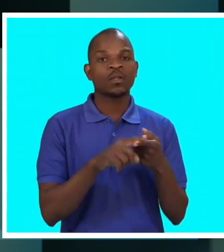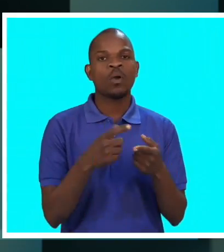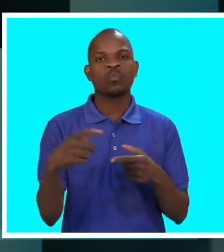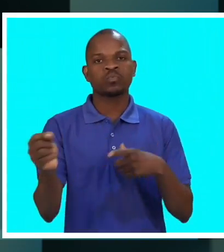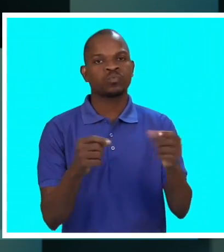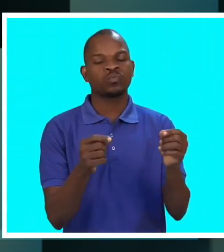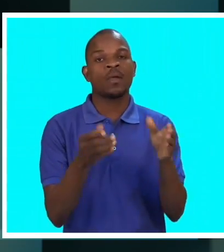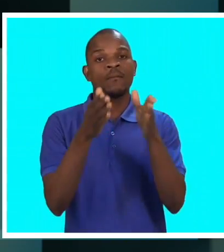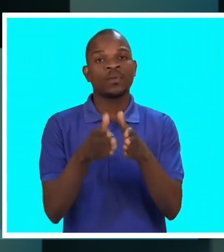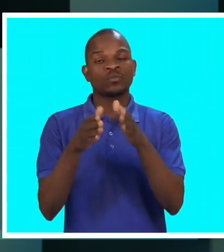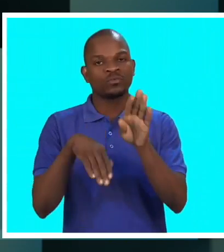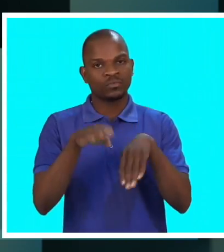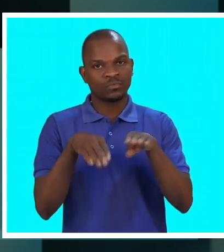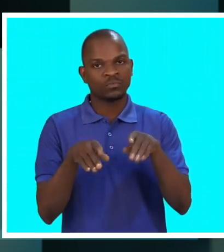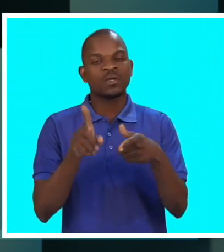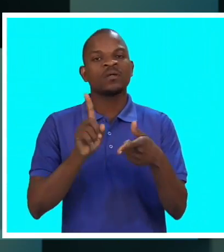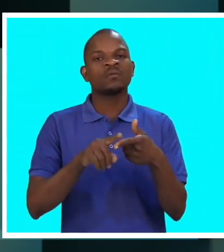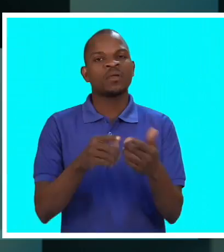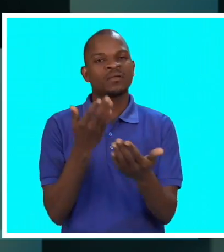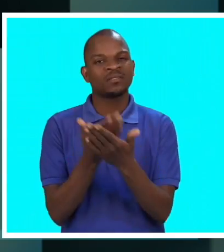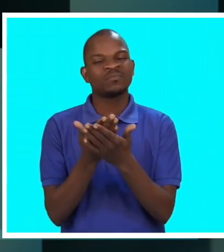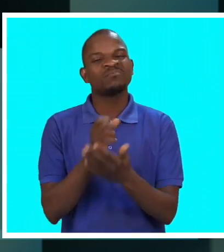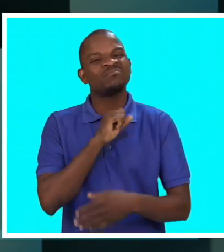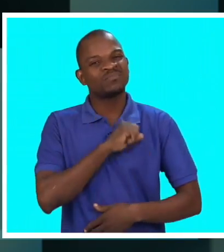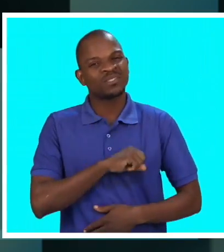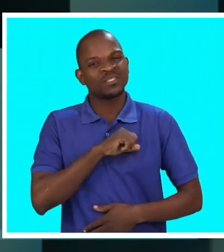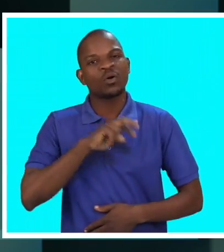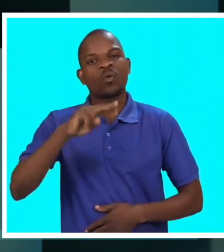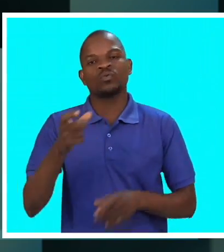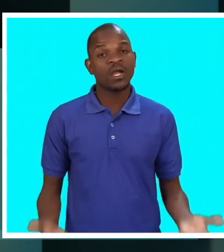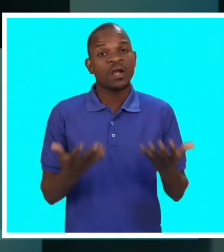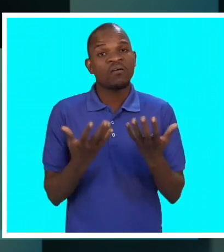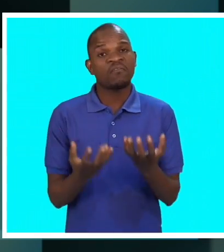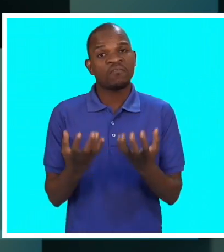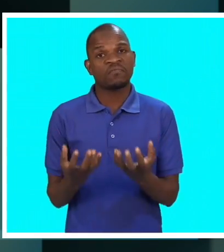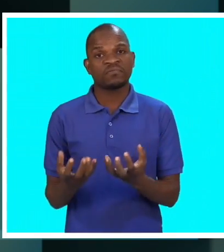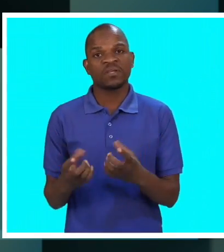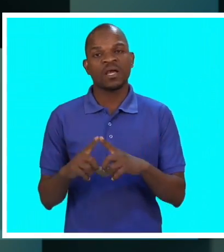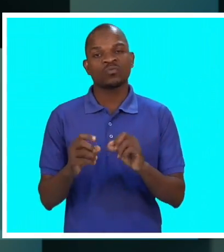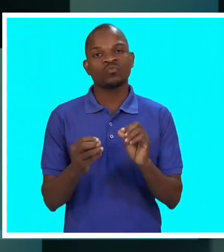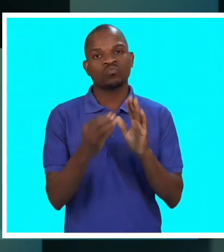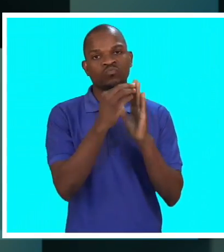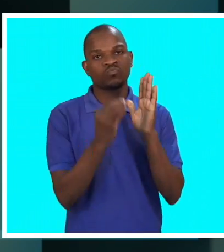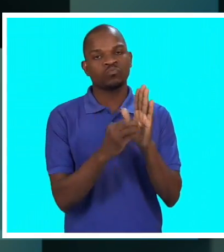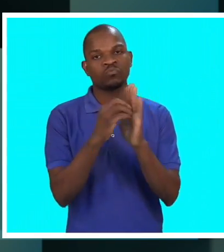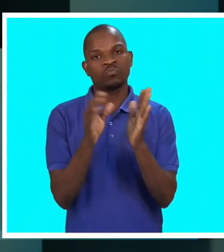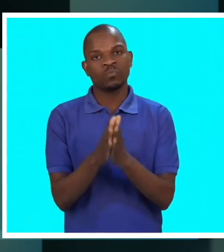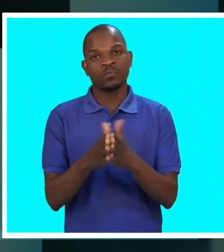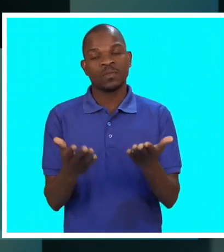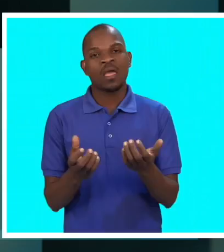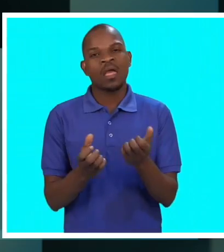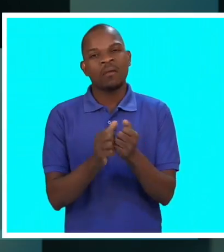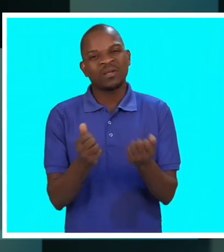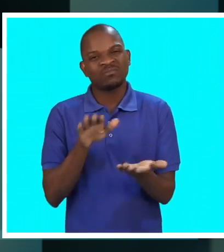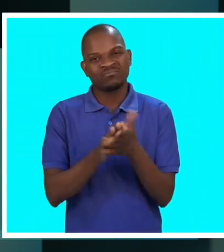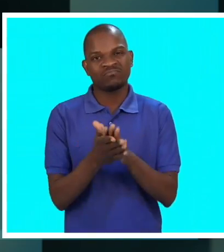saídas de seus jogadores por isso pede paciência aos clubes Ainda não temos estamos a criar base de dados alguns já